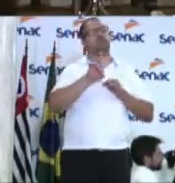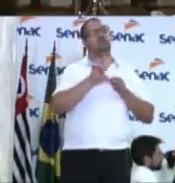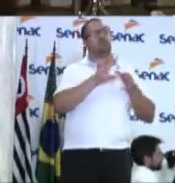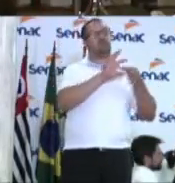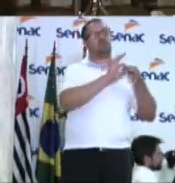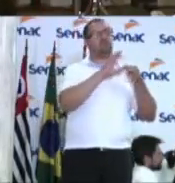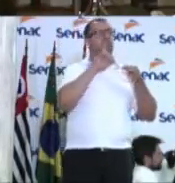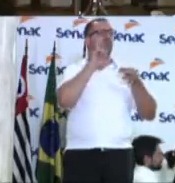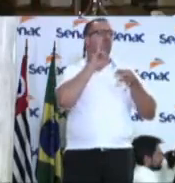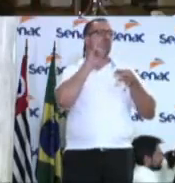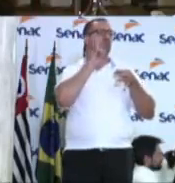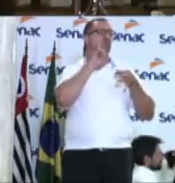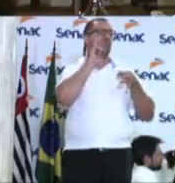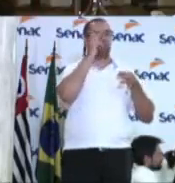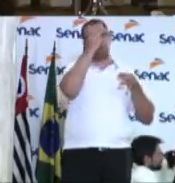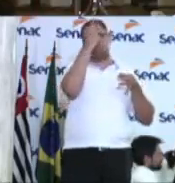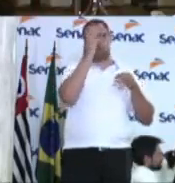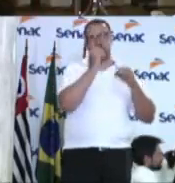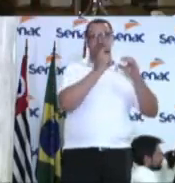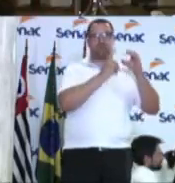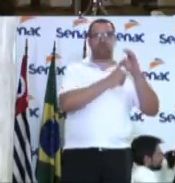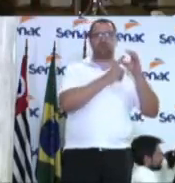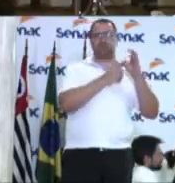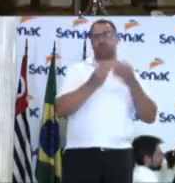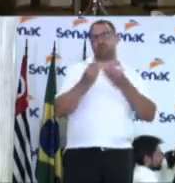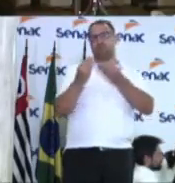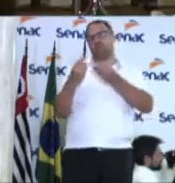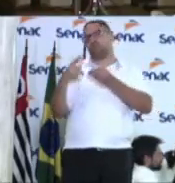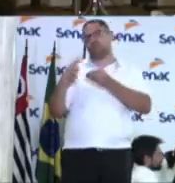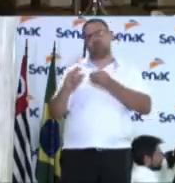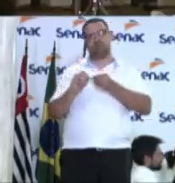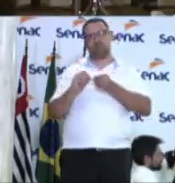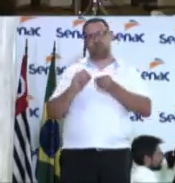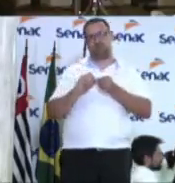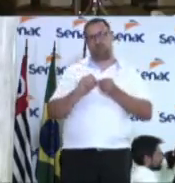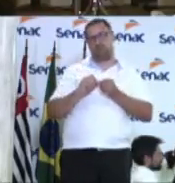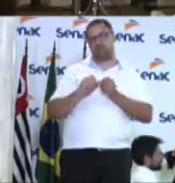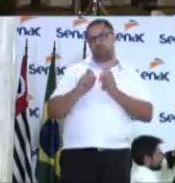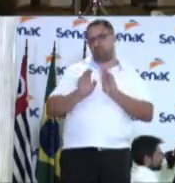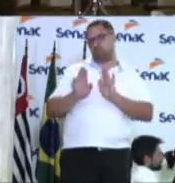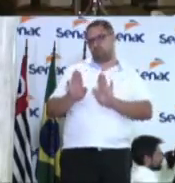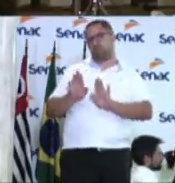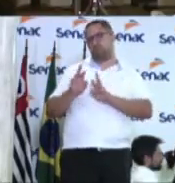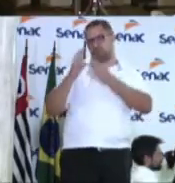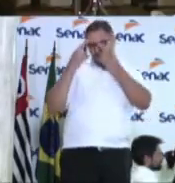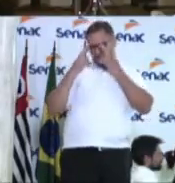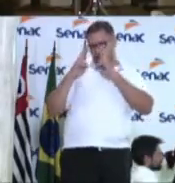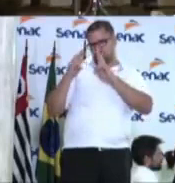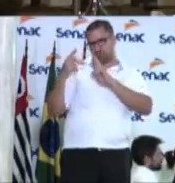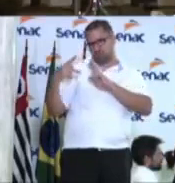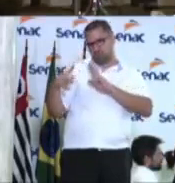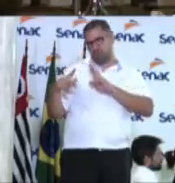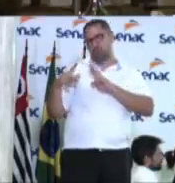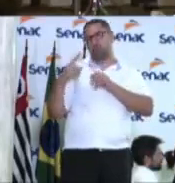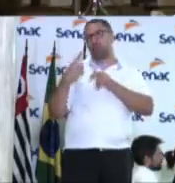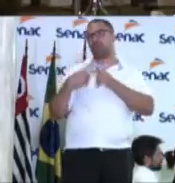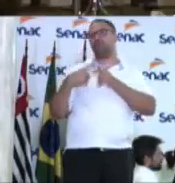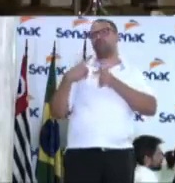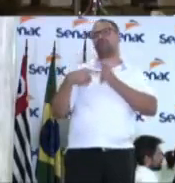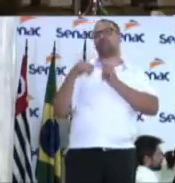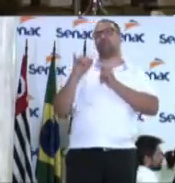envolvido, foi um projeto que o cliente falou assim, toma, o filho é seu. Então, tem um exercício de desapego, onde o